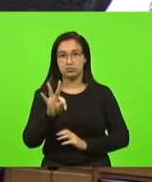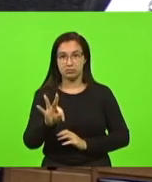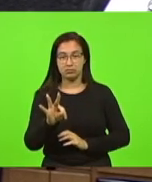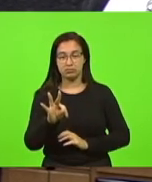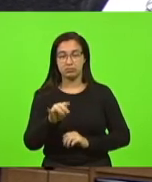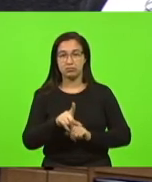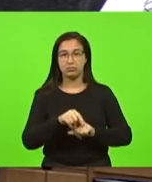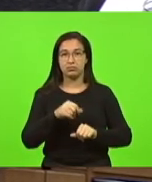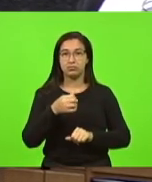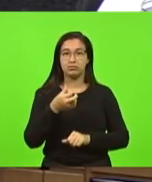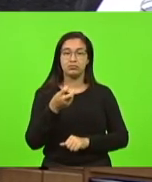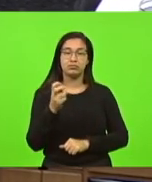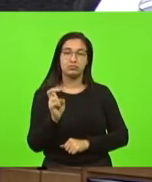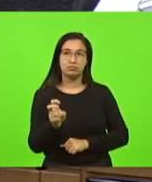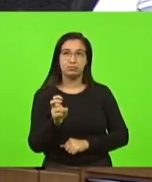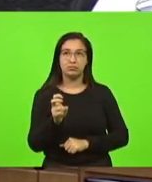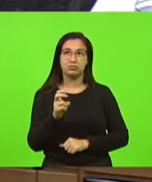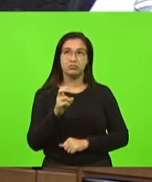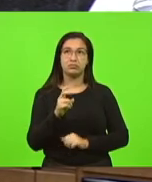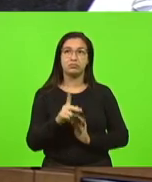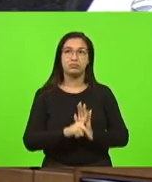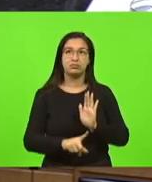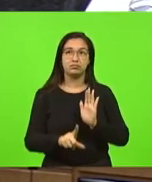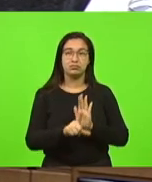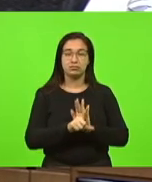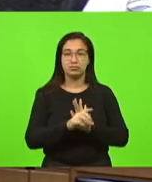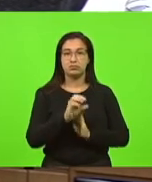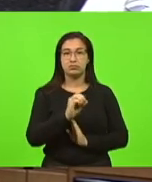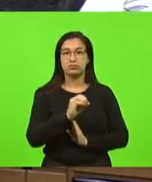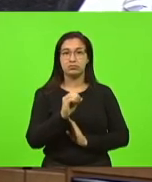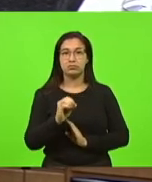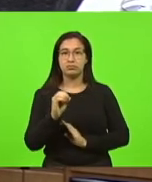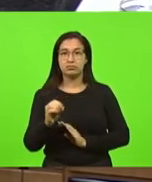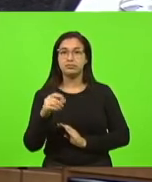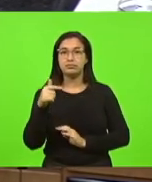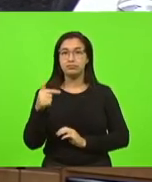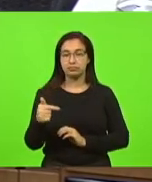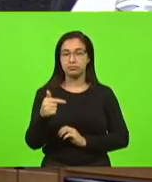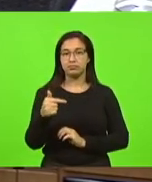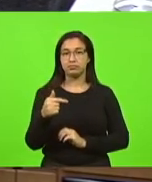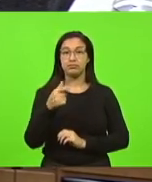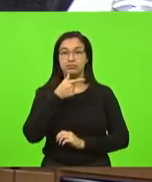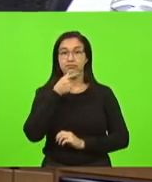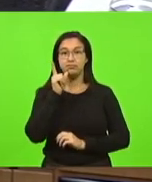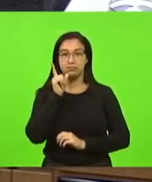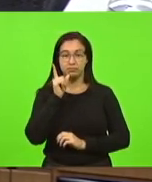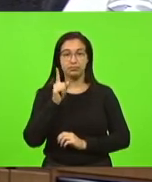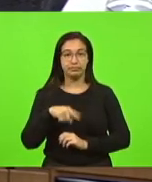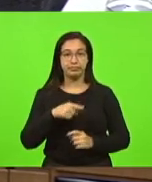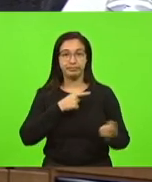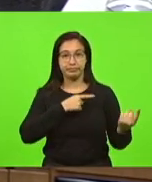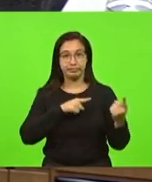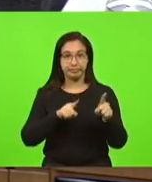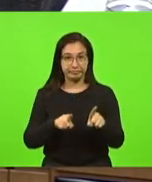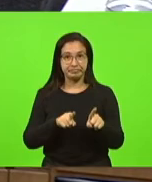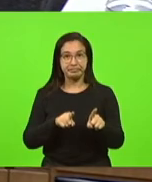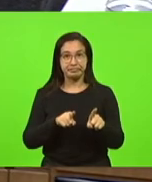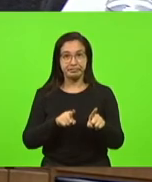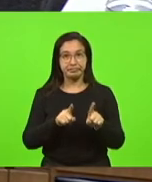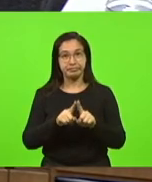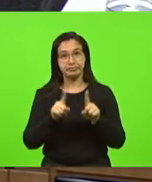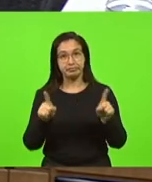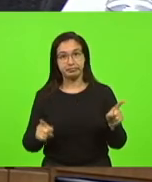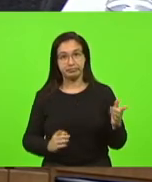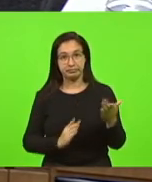PLC 0027, que ontem essa emenda restou rejeitada e foi aprovada a emenda